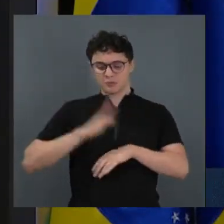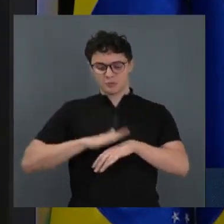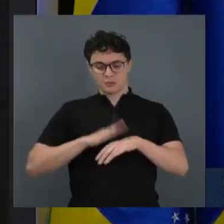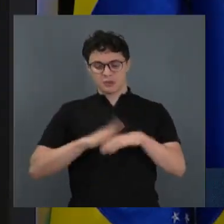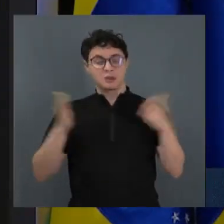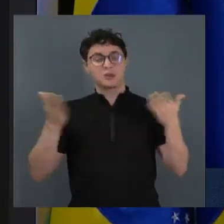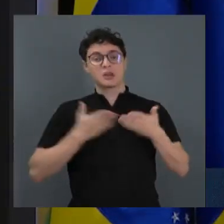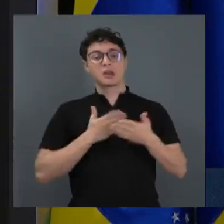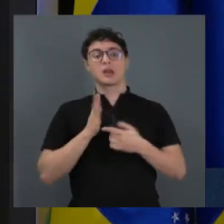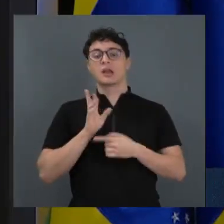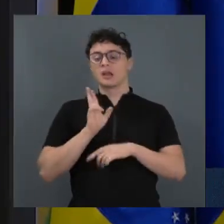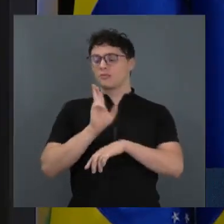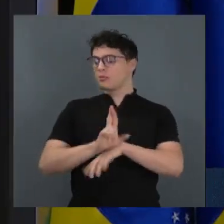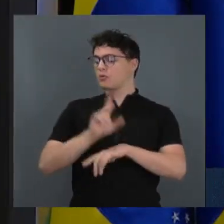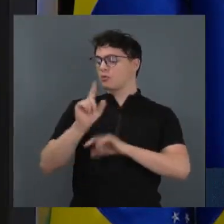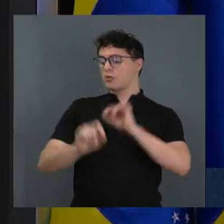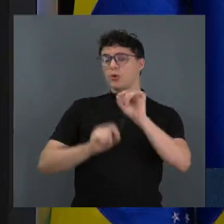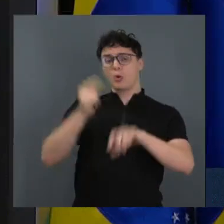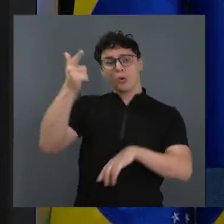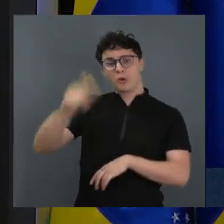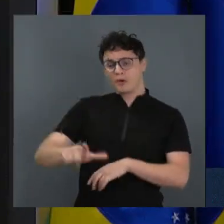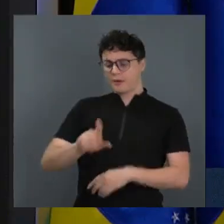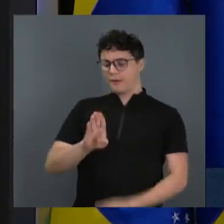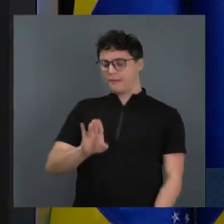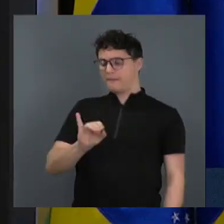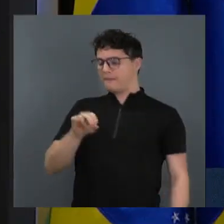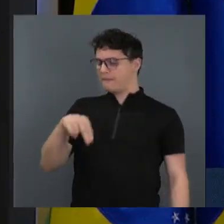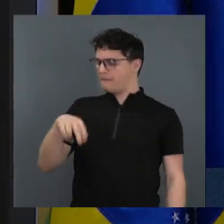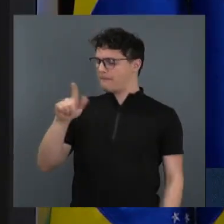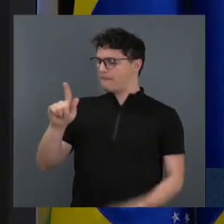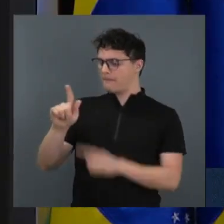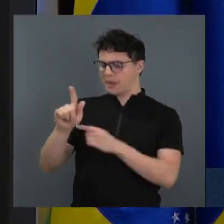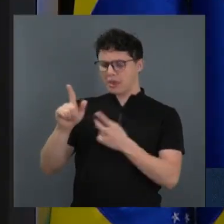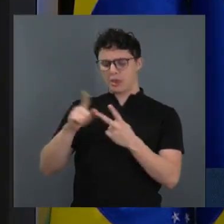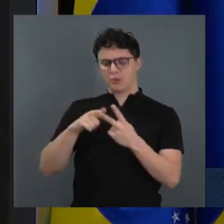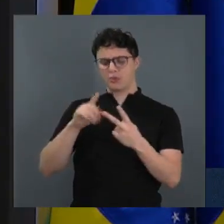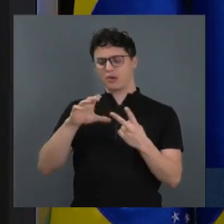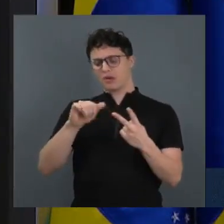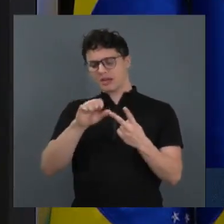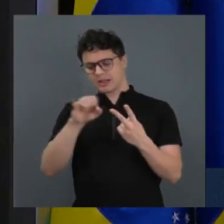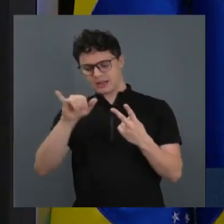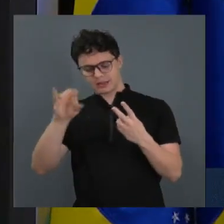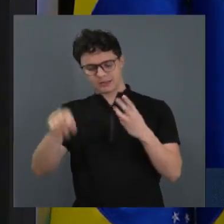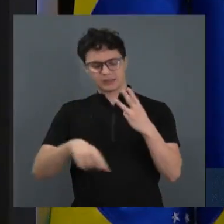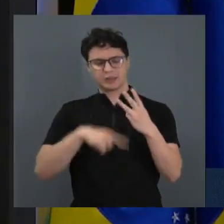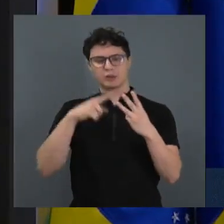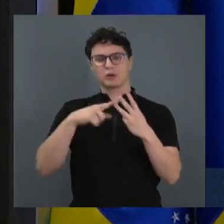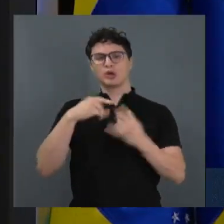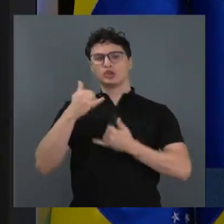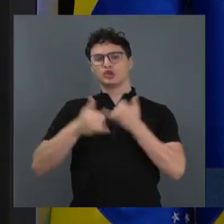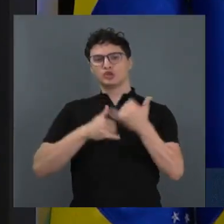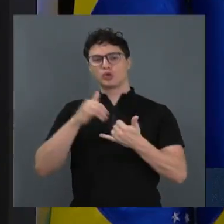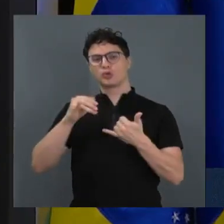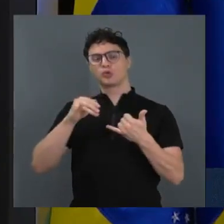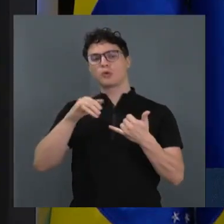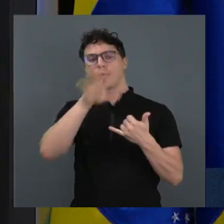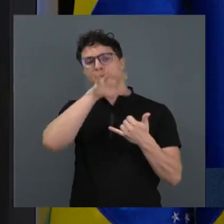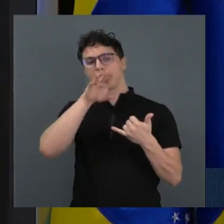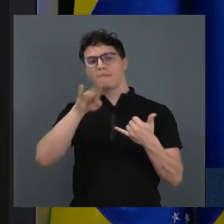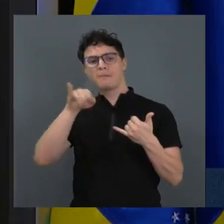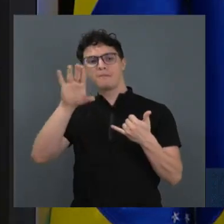que representa a volta de bingo, cassino e jogo do bicho para o Brasil.